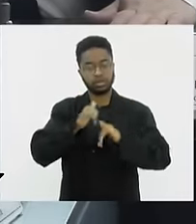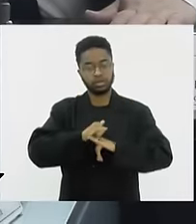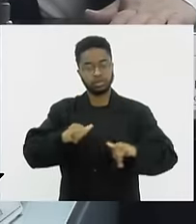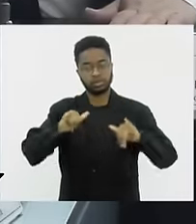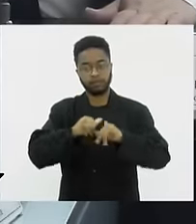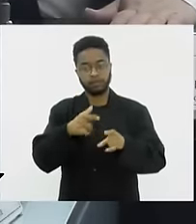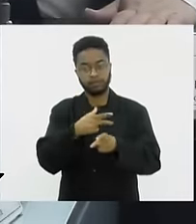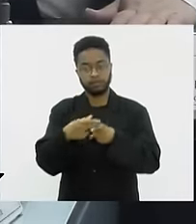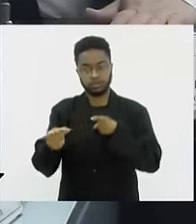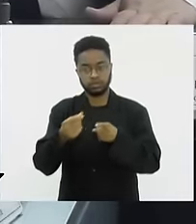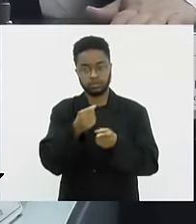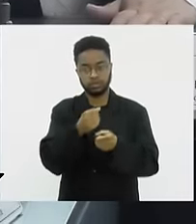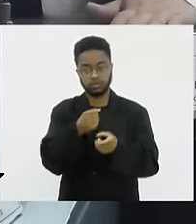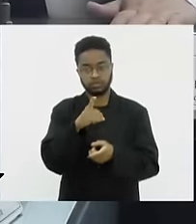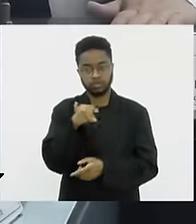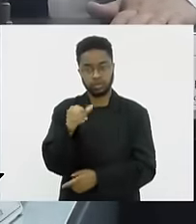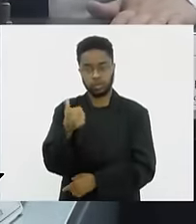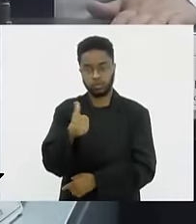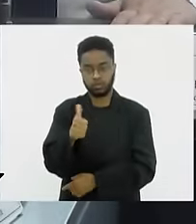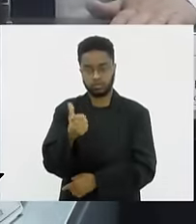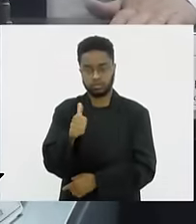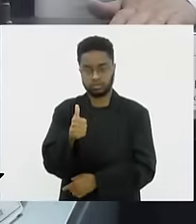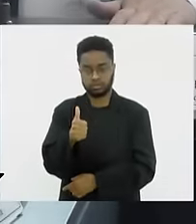vencedora dia 11.